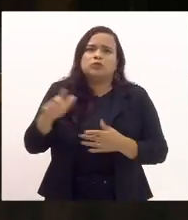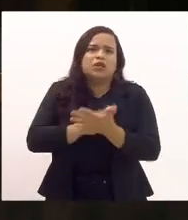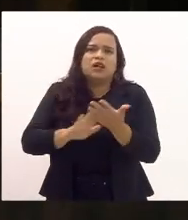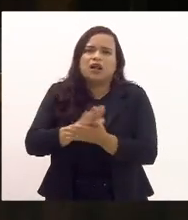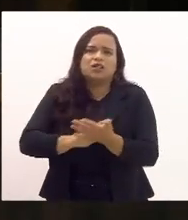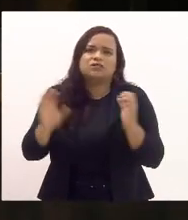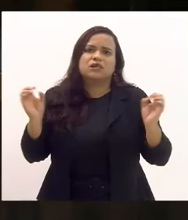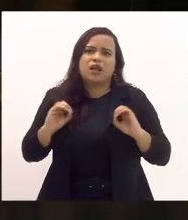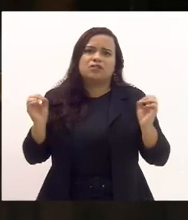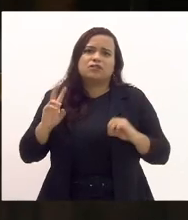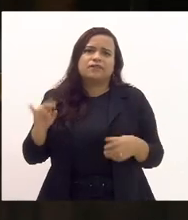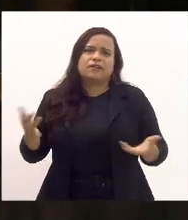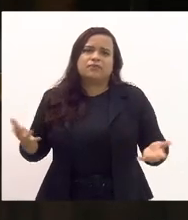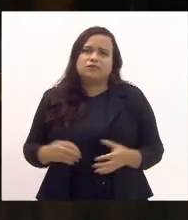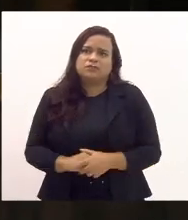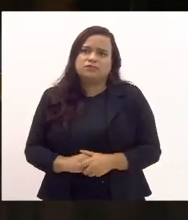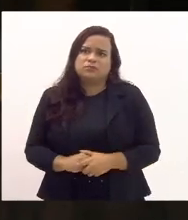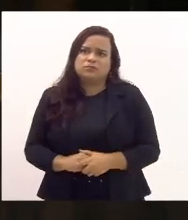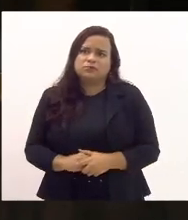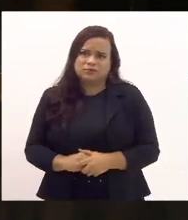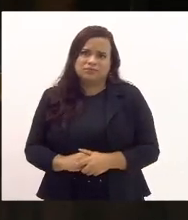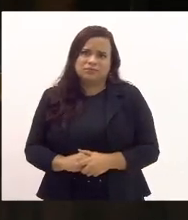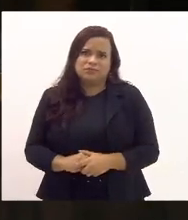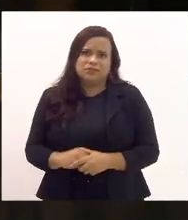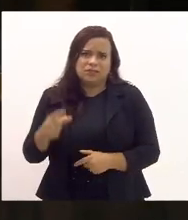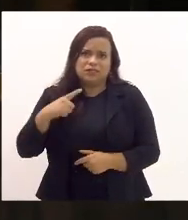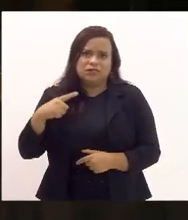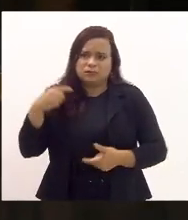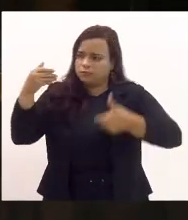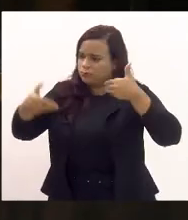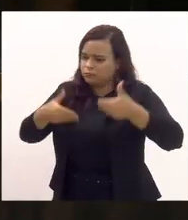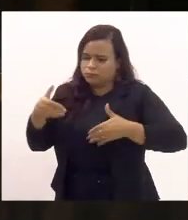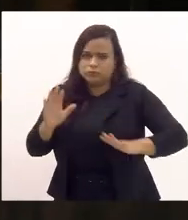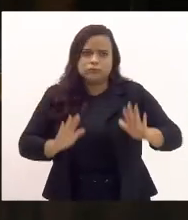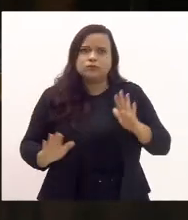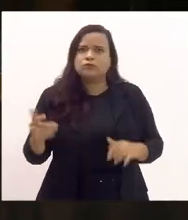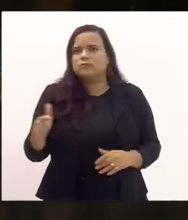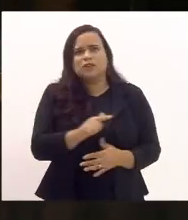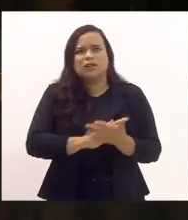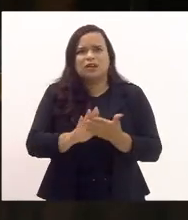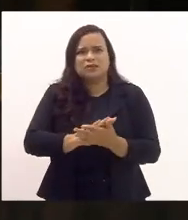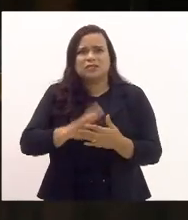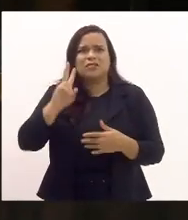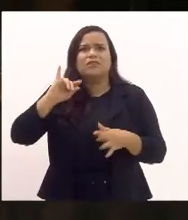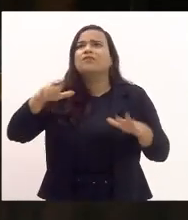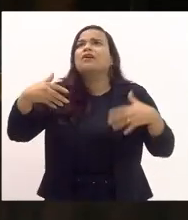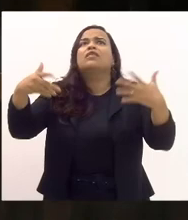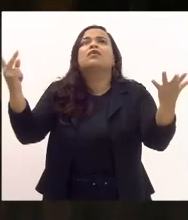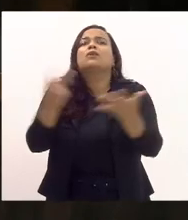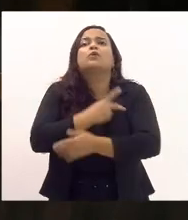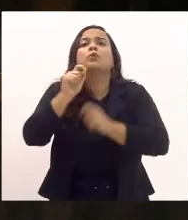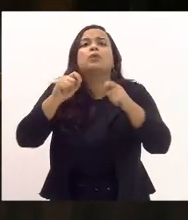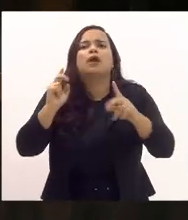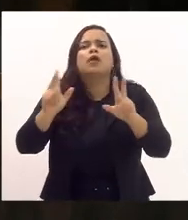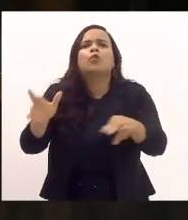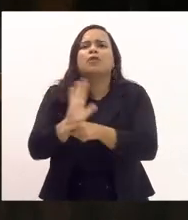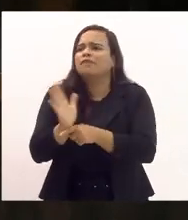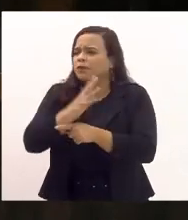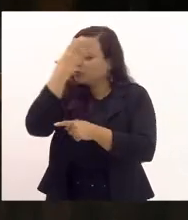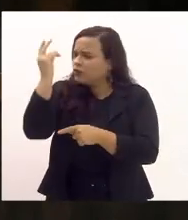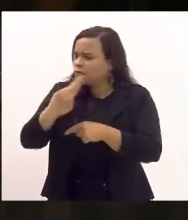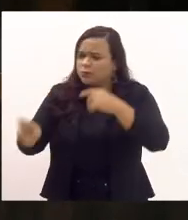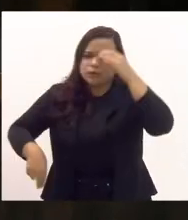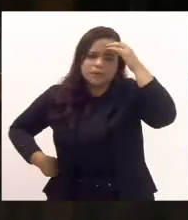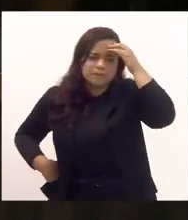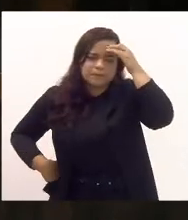vedação para o pudor e vai virar sei lá o que a gente vai ter que igual aquele filme esqueci o